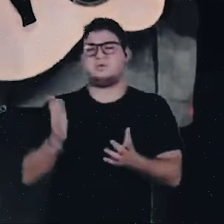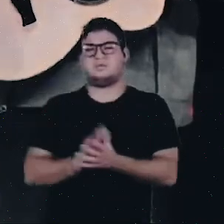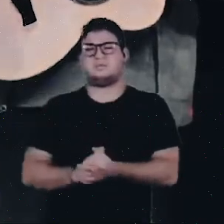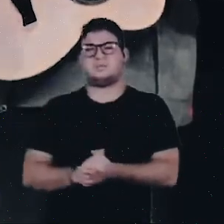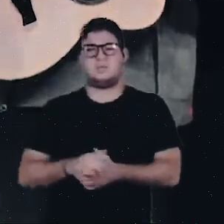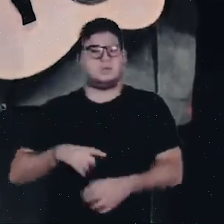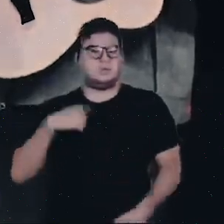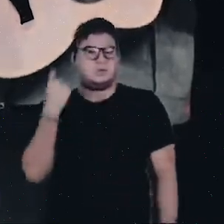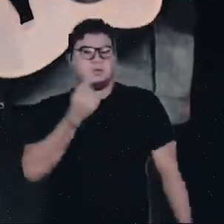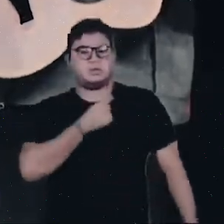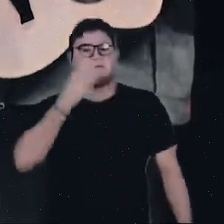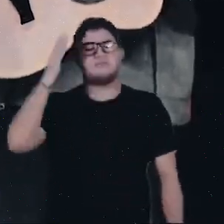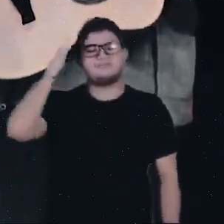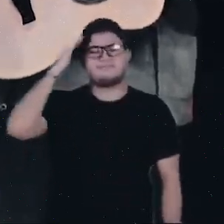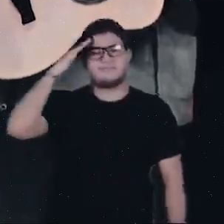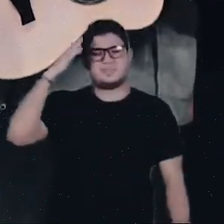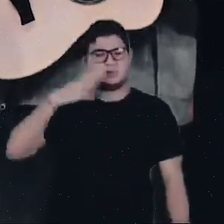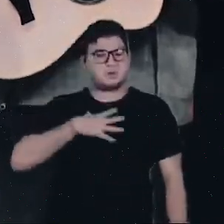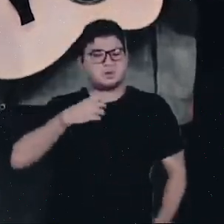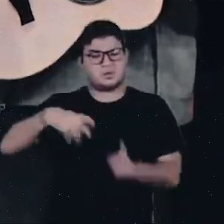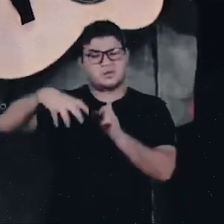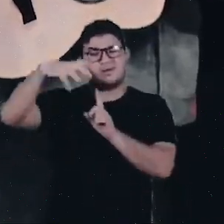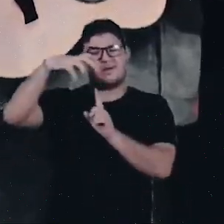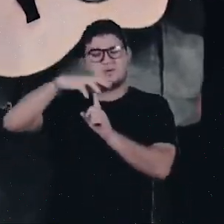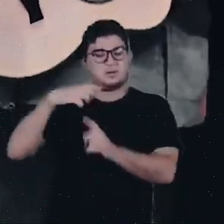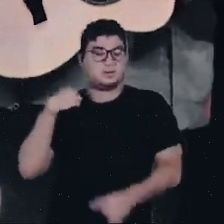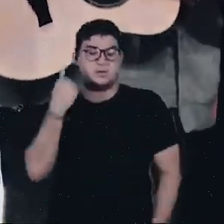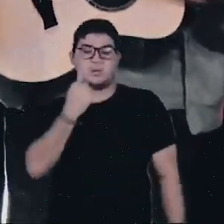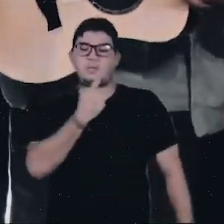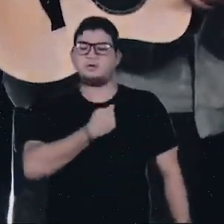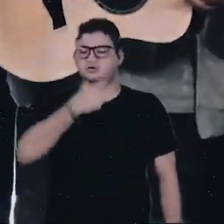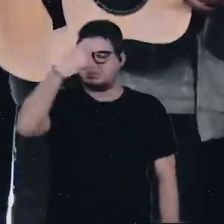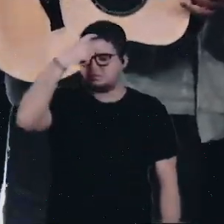Quando a gente entende que o filho do rei somos nós,